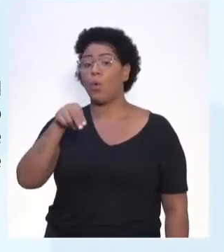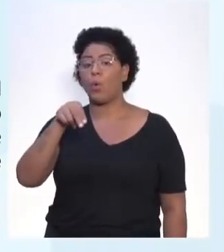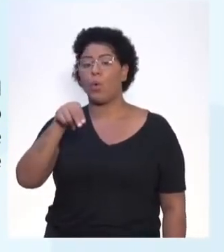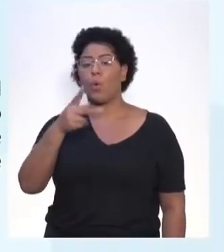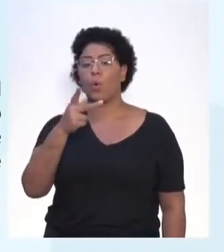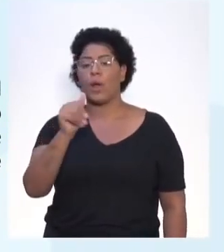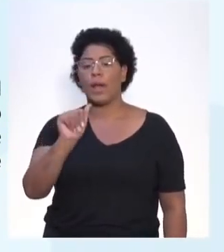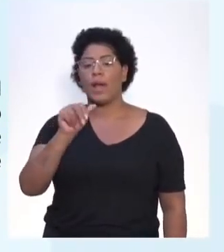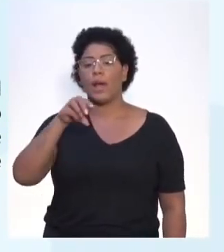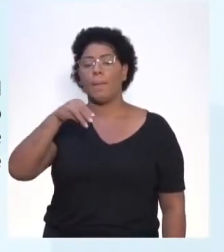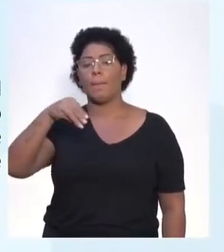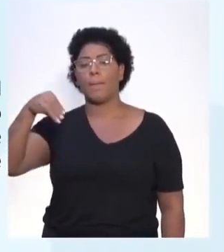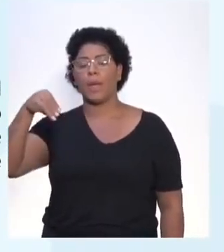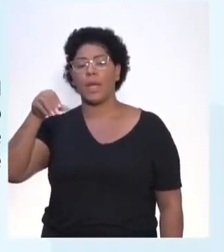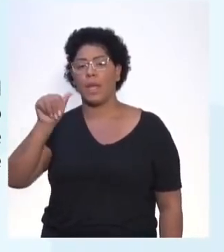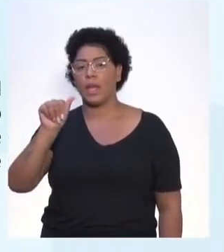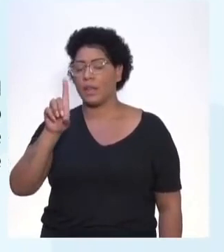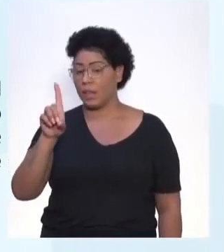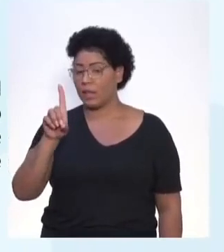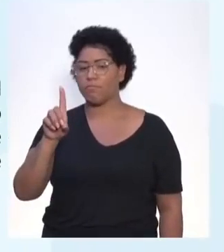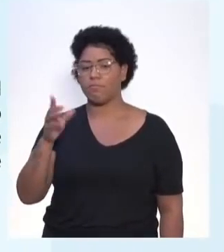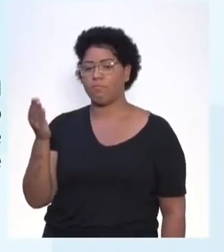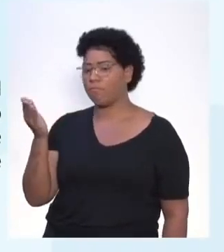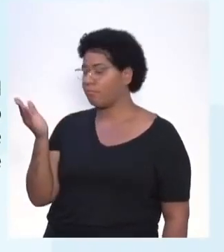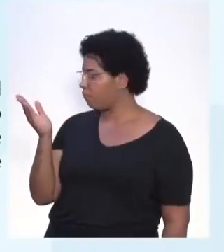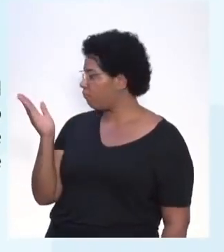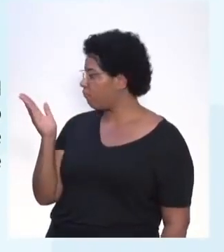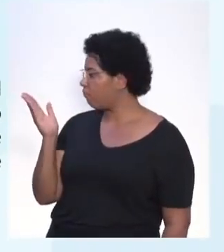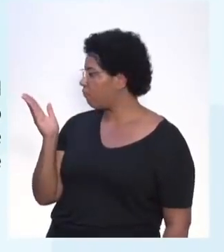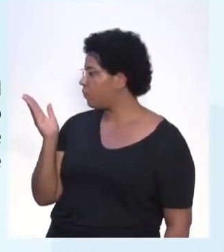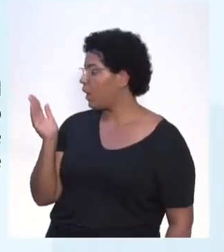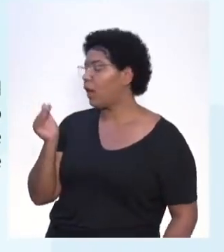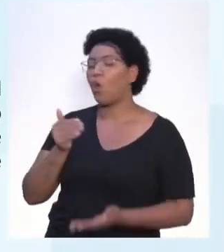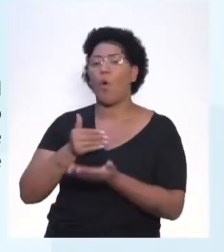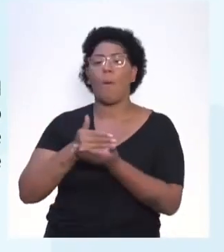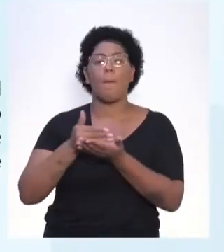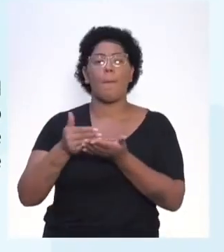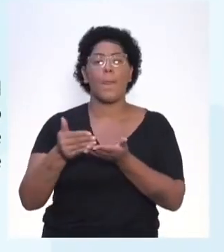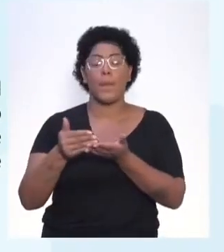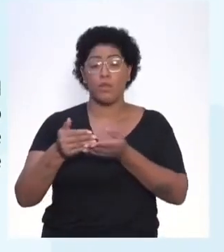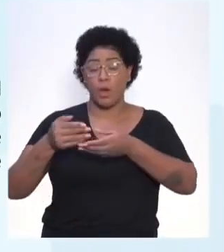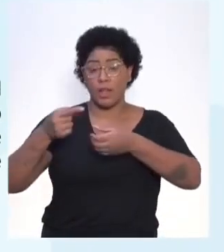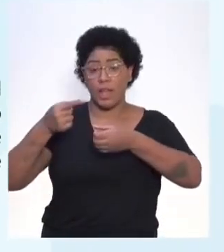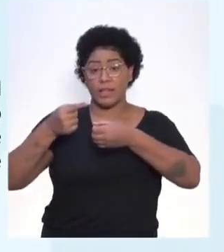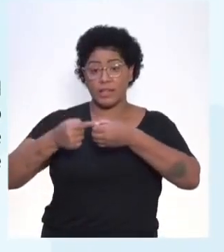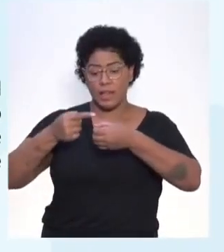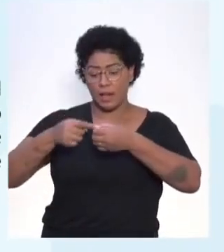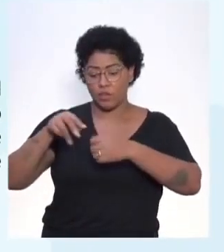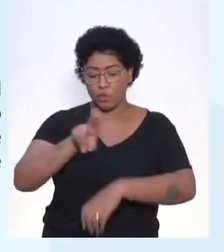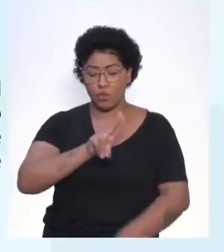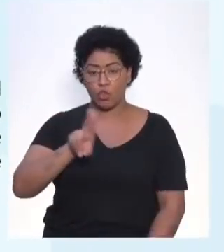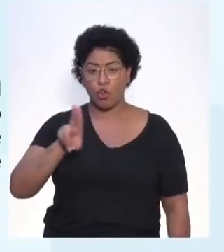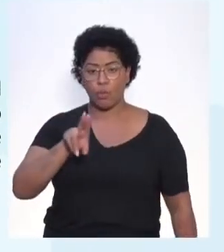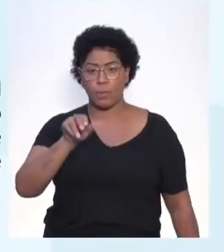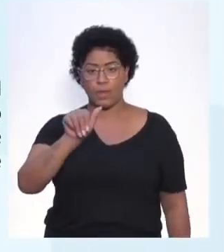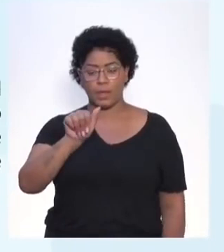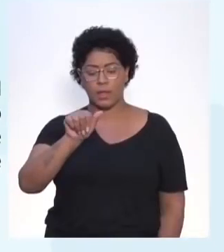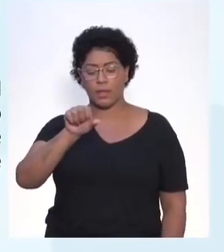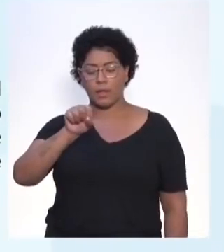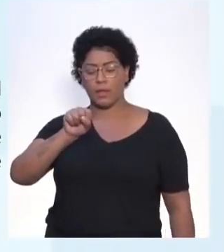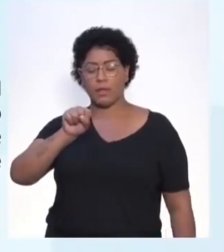Sudão contra a dominação dos otomanos, que assumiu prioridades de uma guerra santa, né, a chamada Jihad. Então, ela também